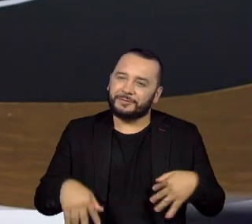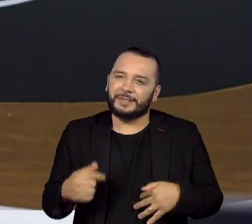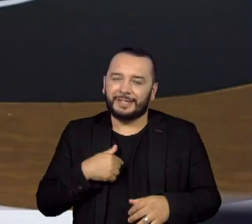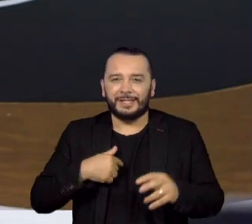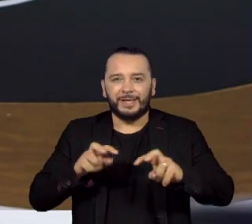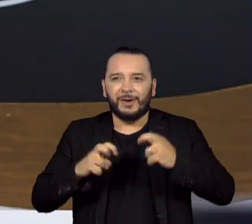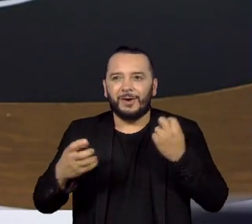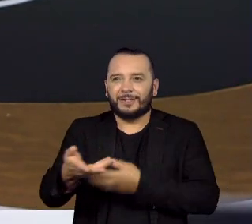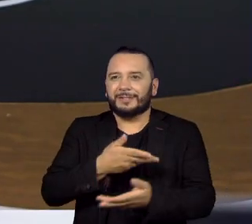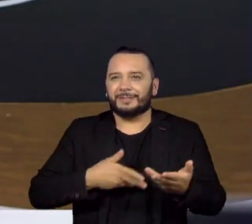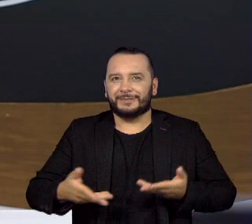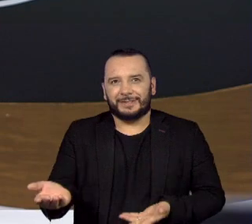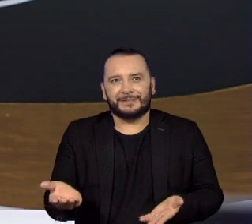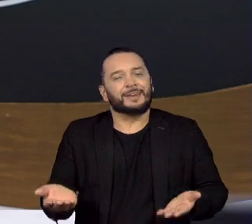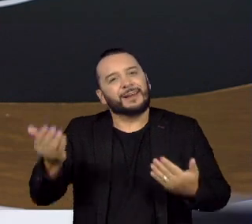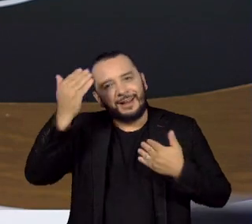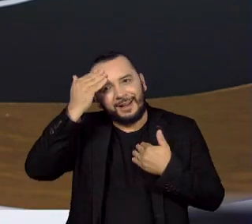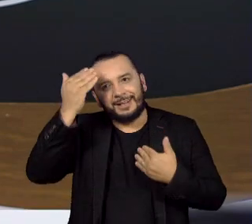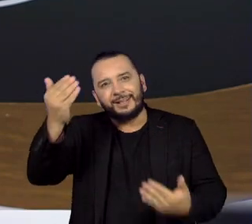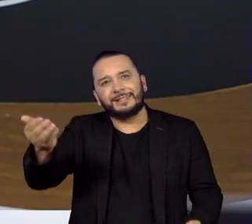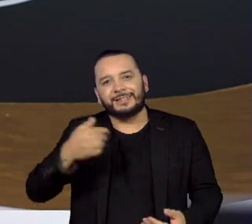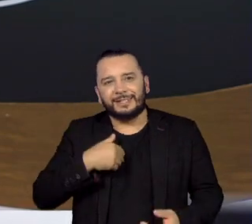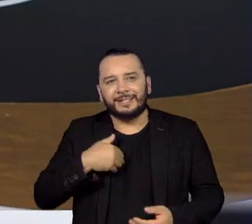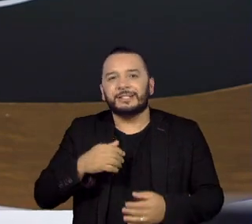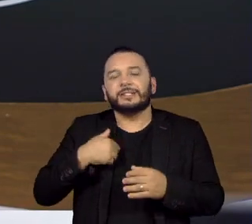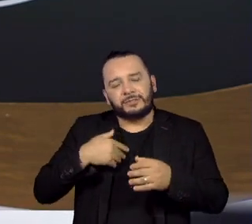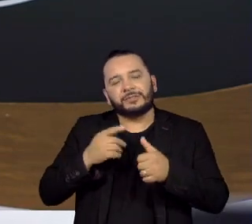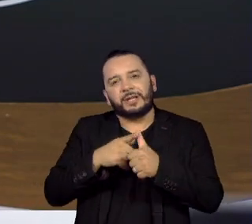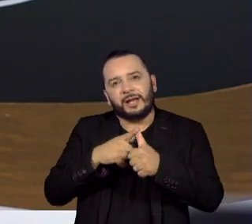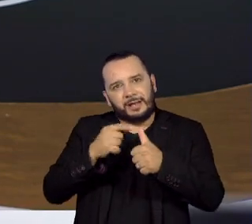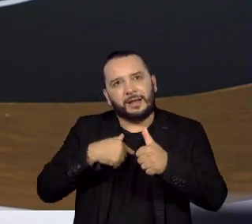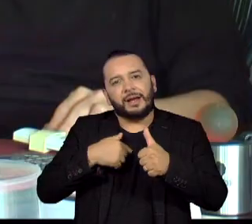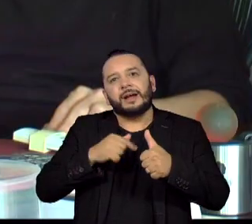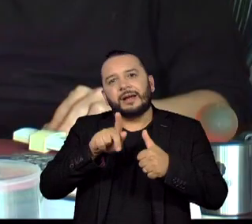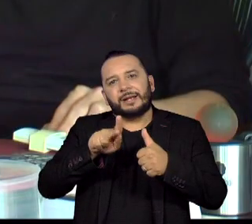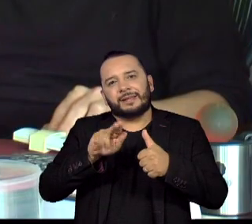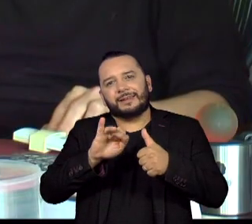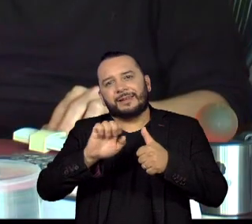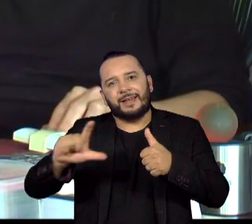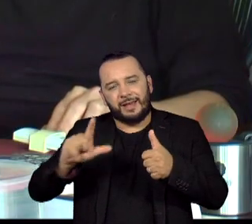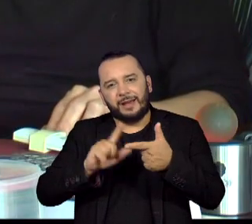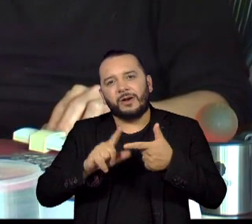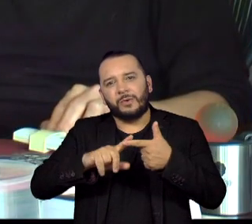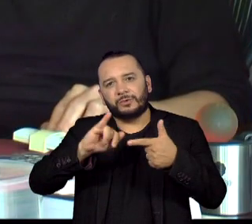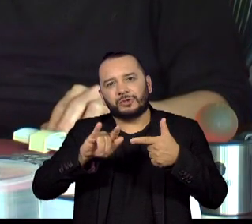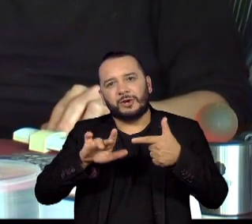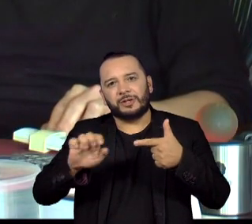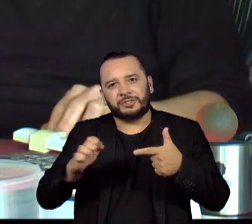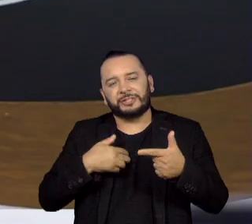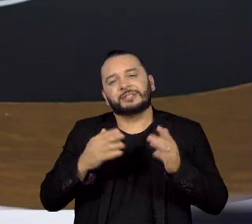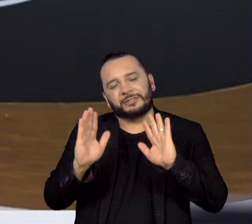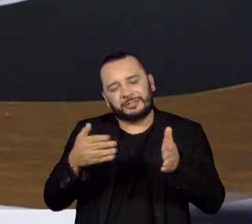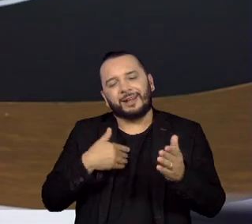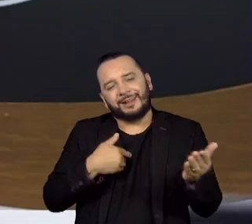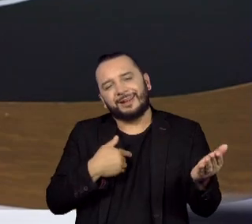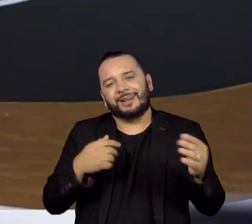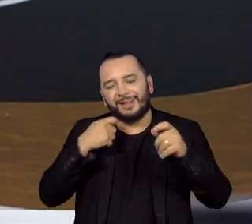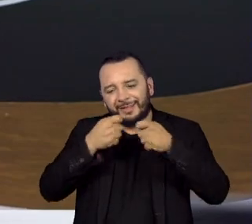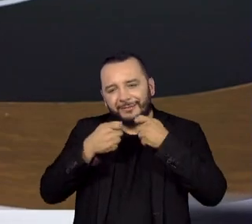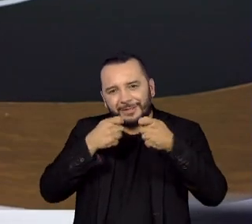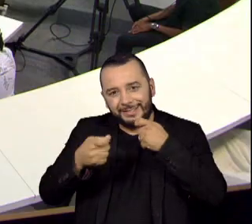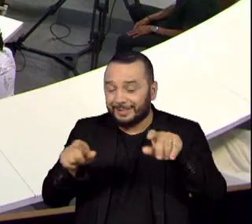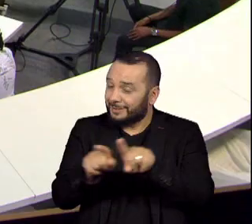chegou ao final. Eu agradeço demais ao Guel Arraes e ao Jorge Furtado por essa entrevista, bem como aos meus companheiros de bancada,